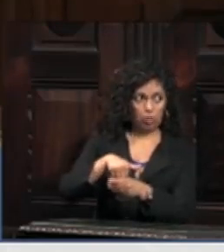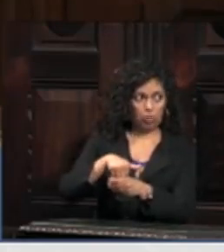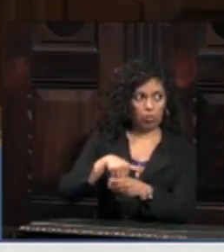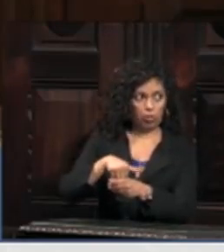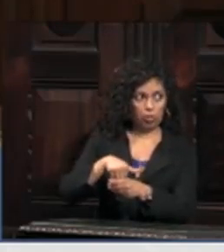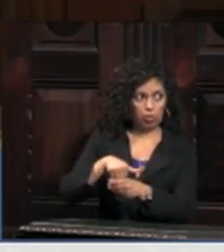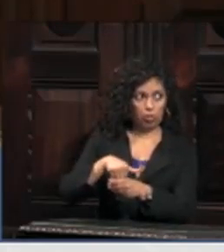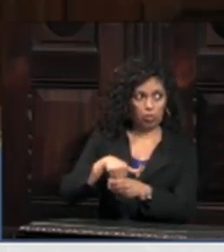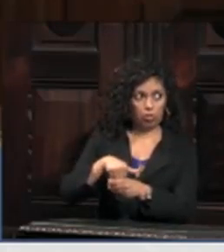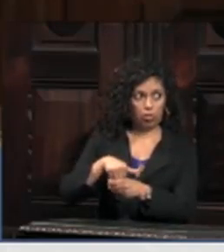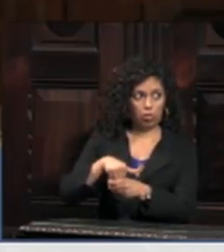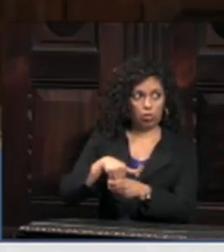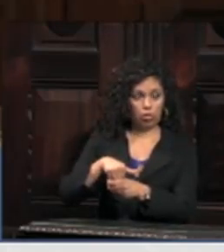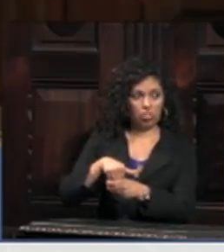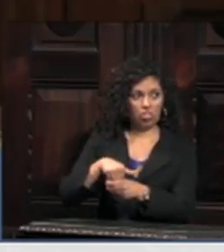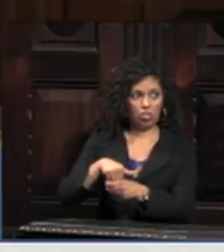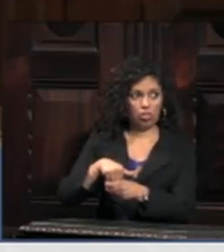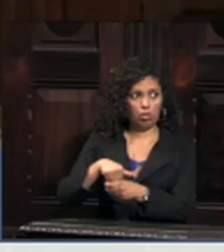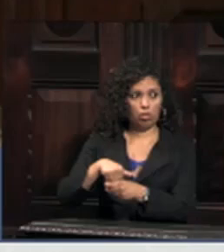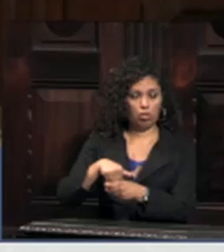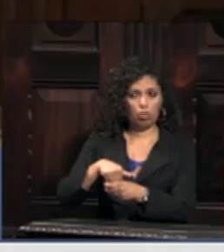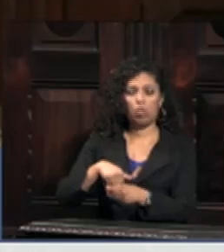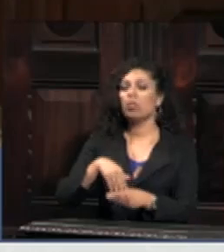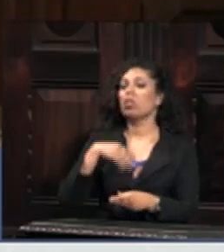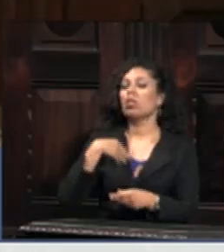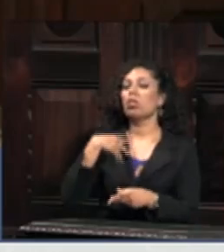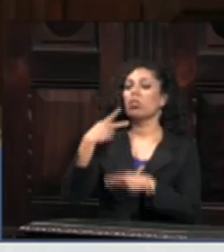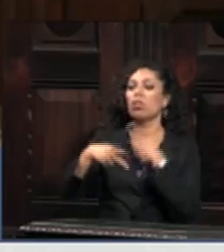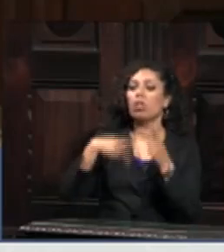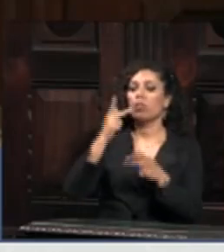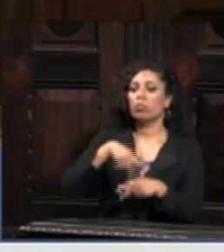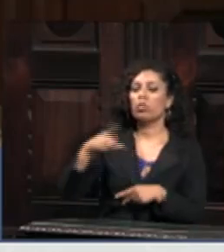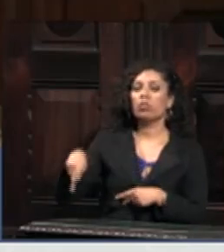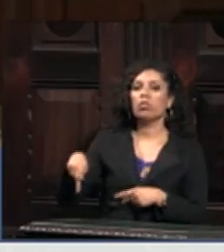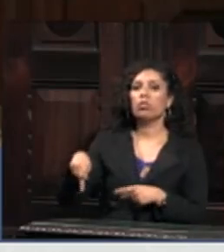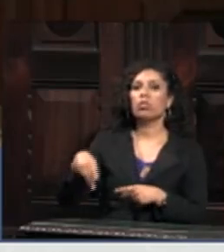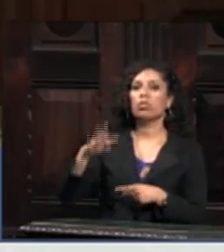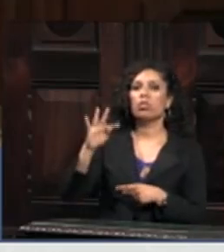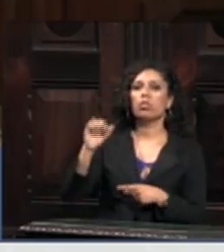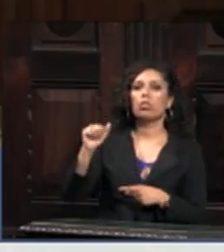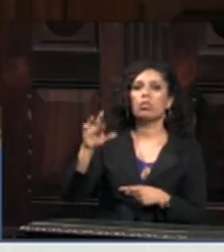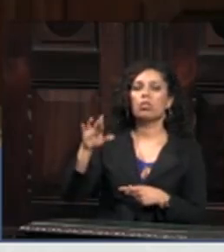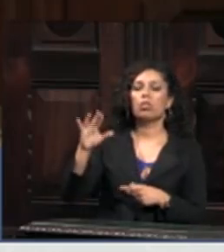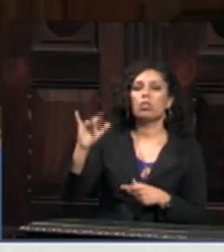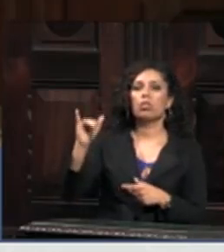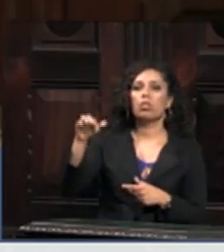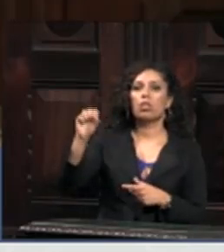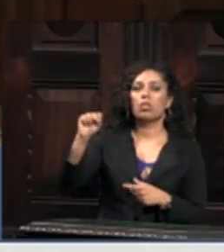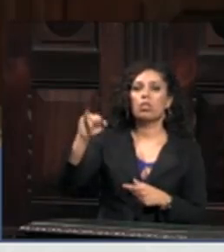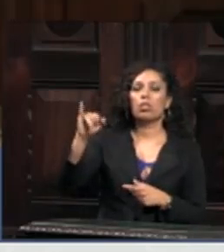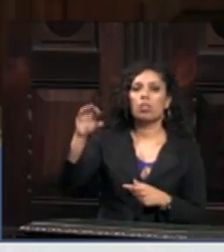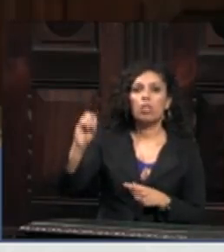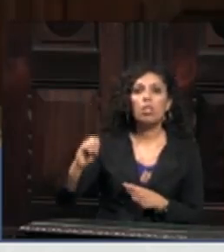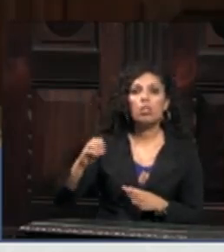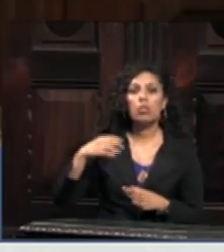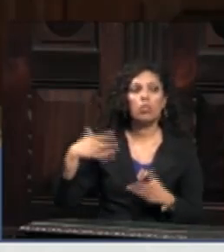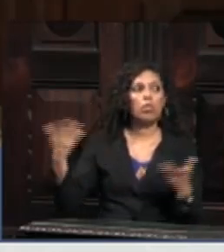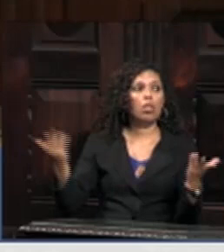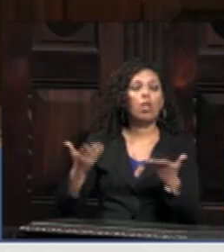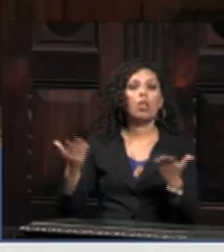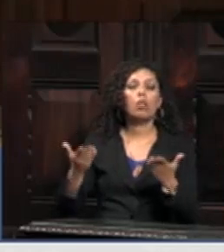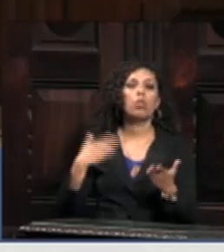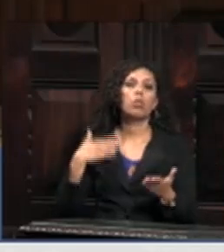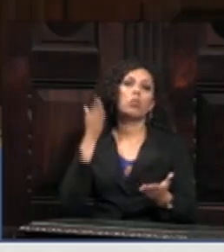a do professor Tarcísio, nesse segundo turno faço a escolha colocando a cara a